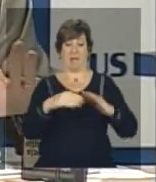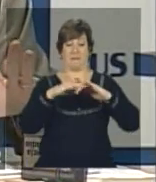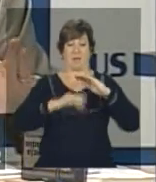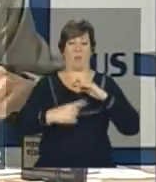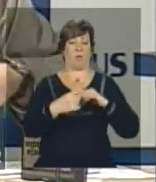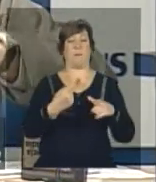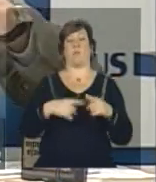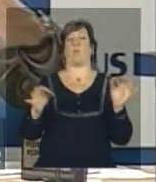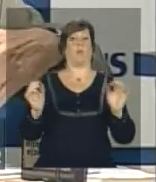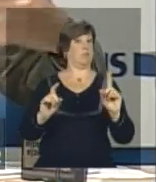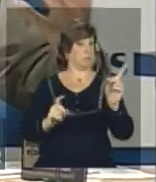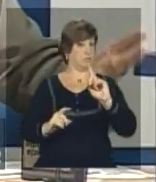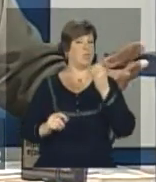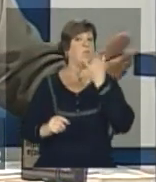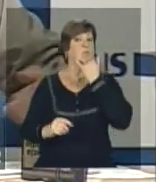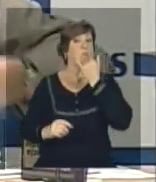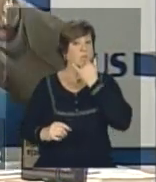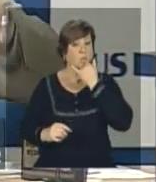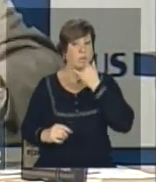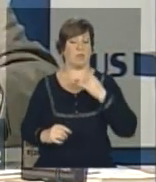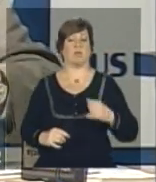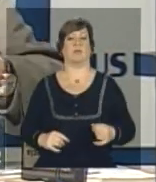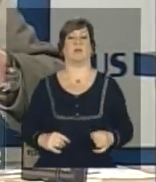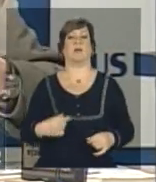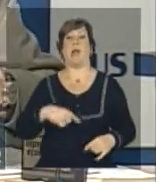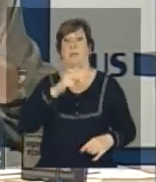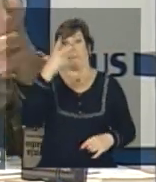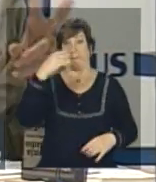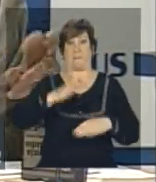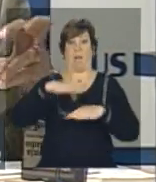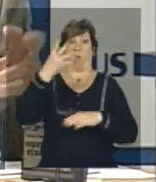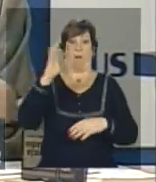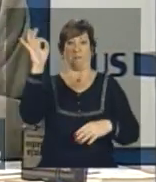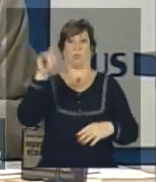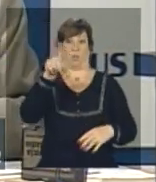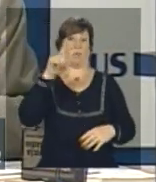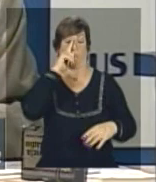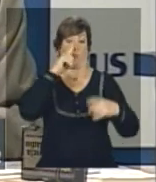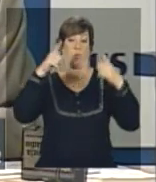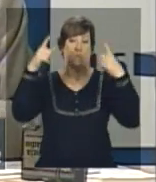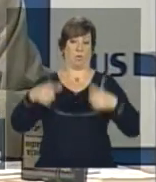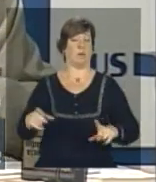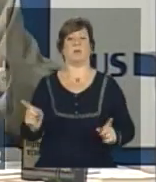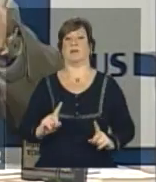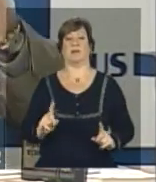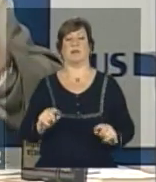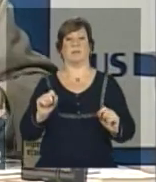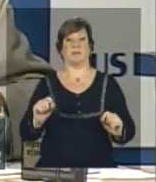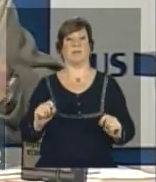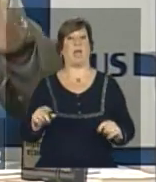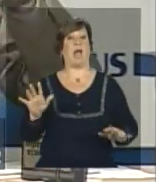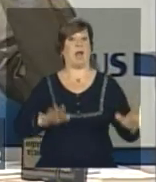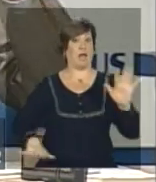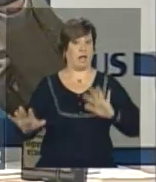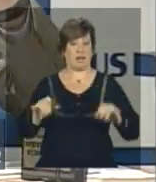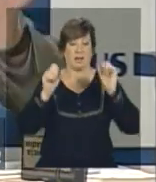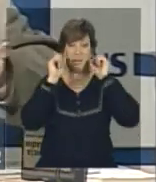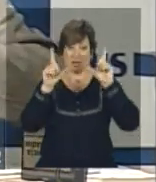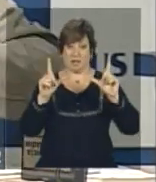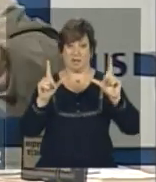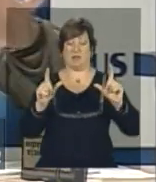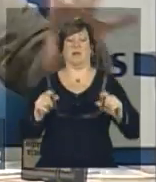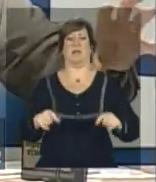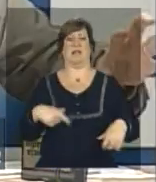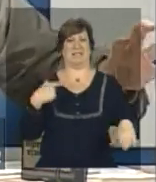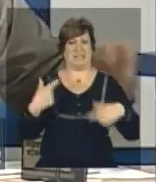nenhum problema e que os que estão com mais de 4 vão ter surto obrigatoriamente. Isso é probabilidade. Isso serve para alertar, para